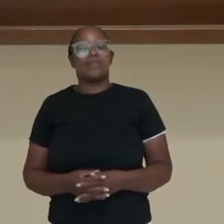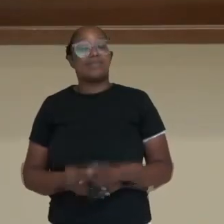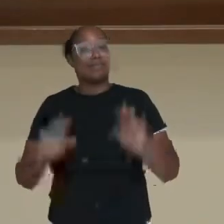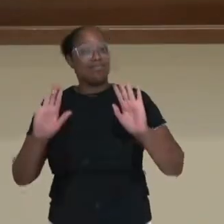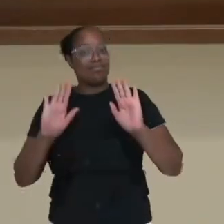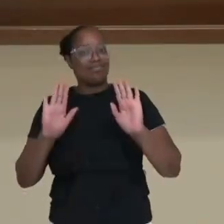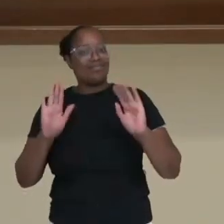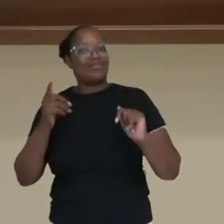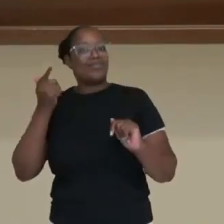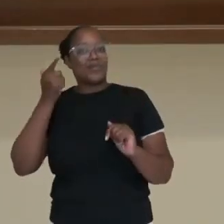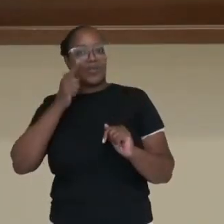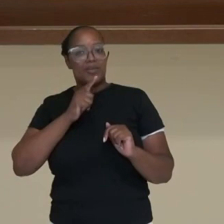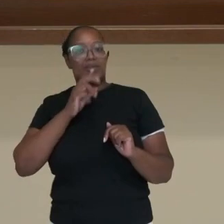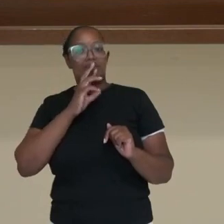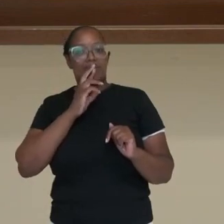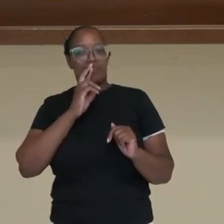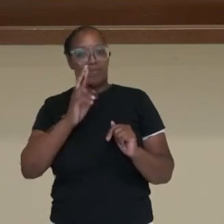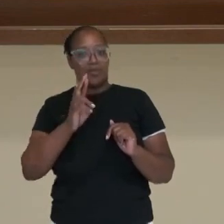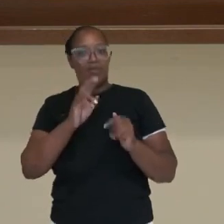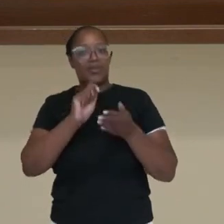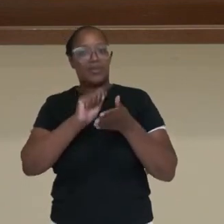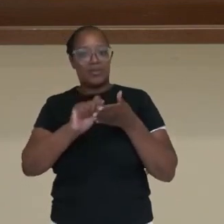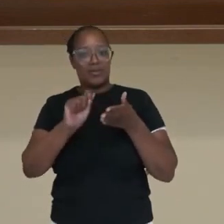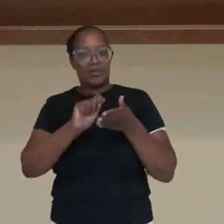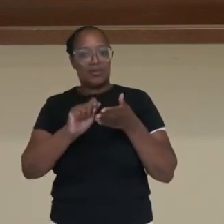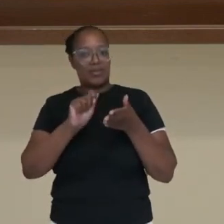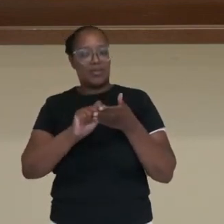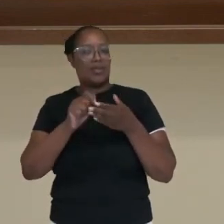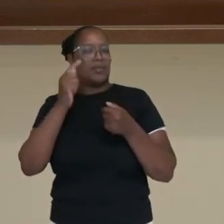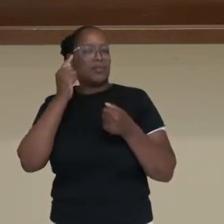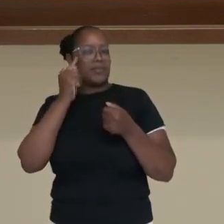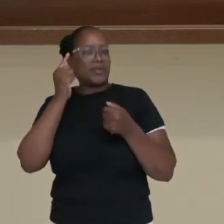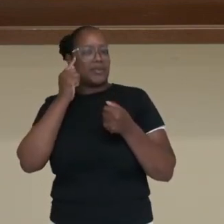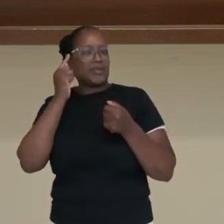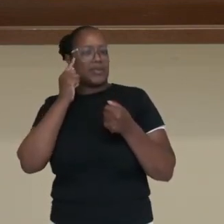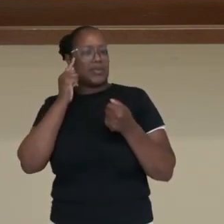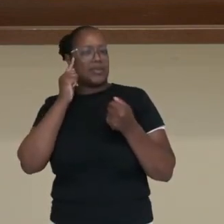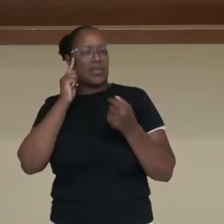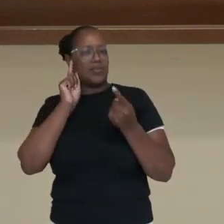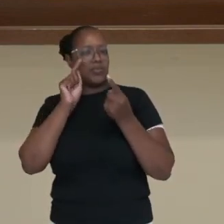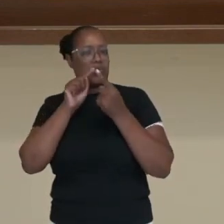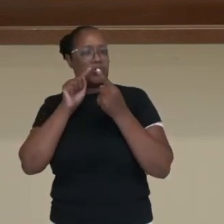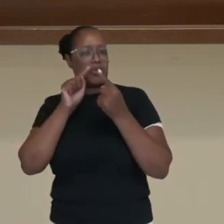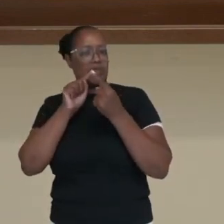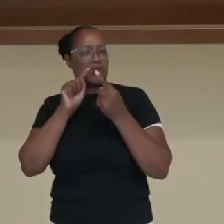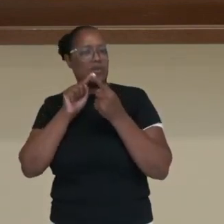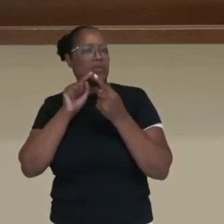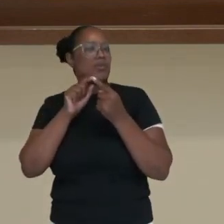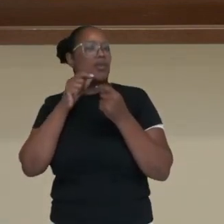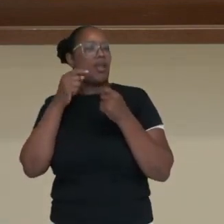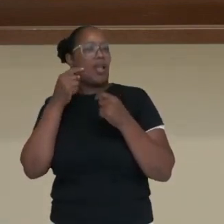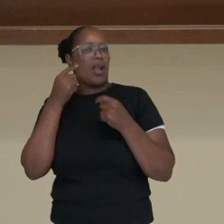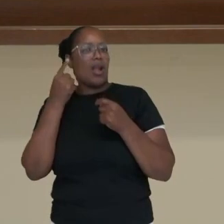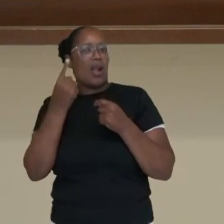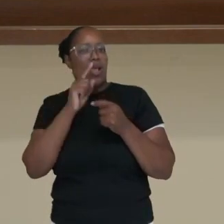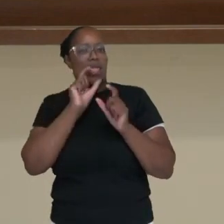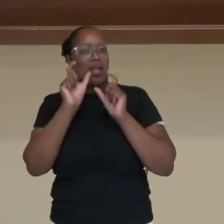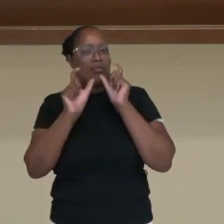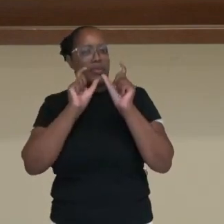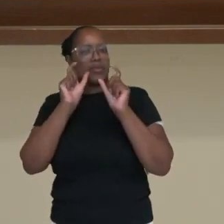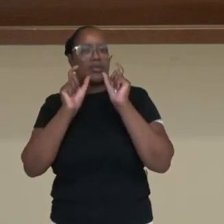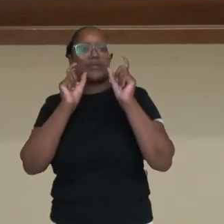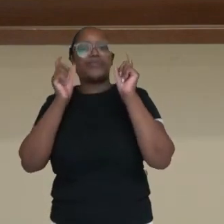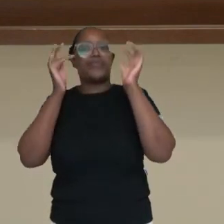E aí, pessoal, conseguiram escrever, assimilar certinho o que o Aristóteles falou pra gente sobre